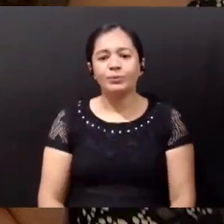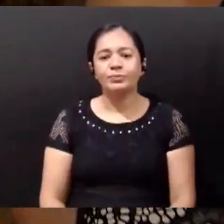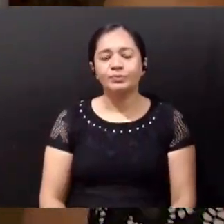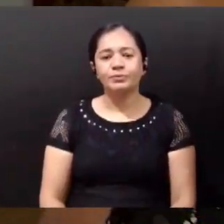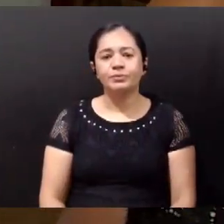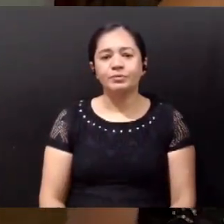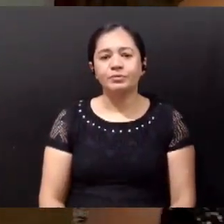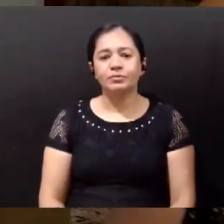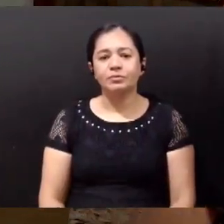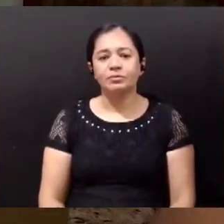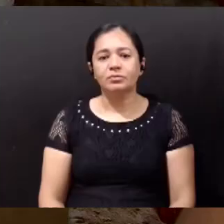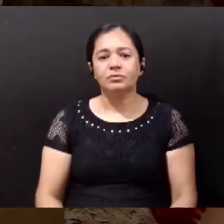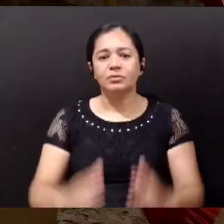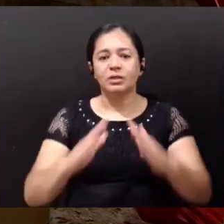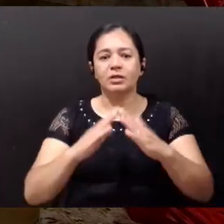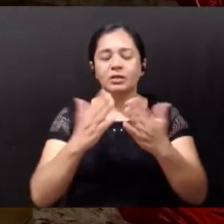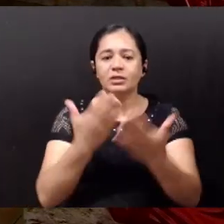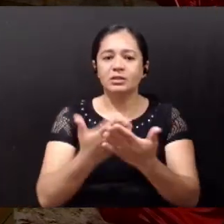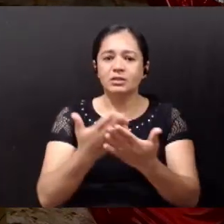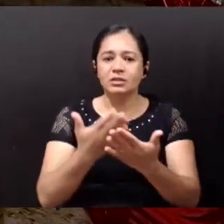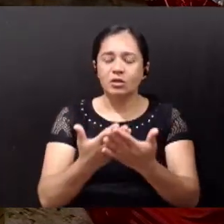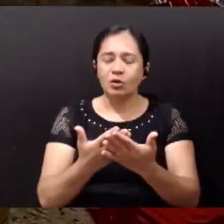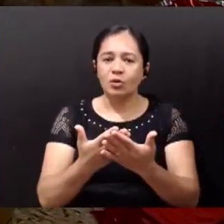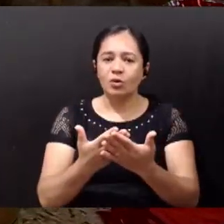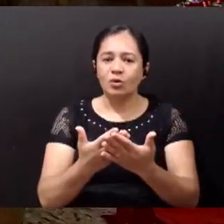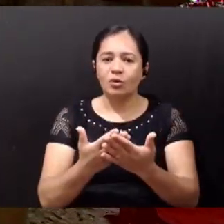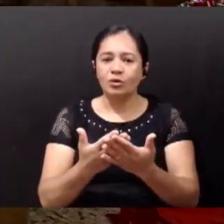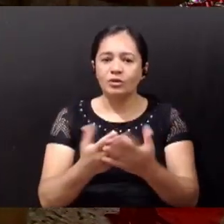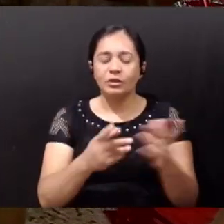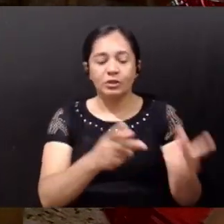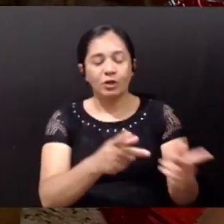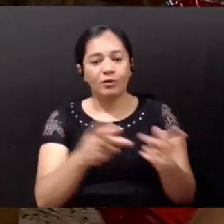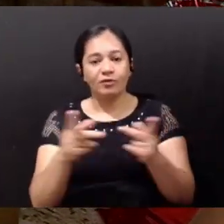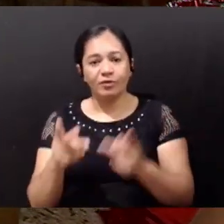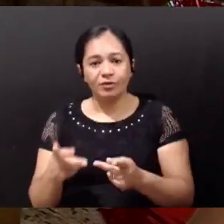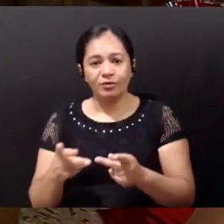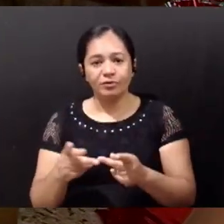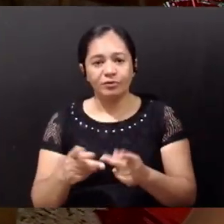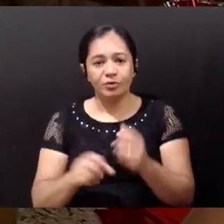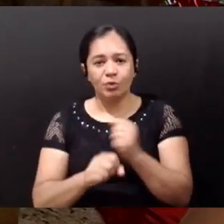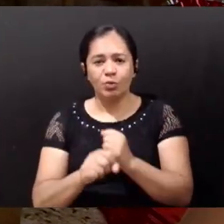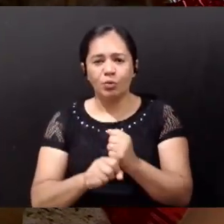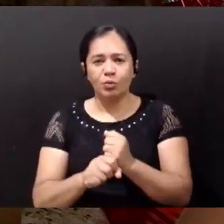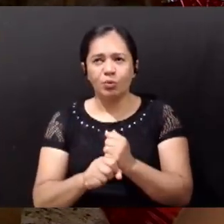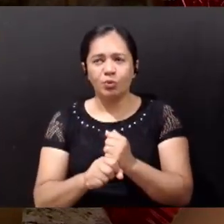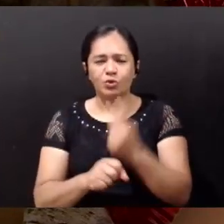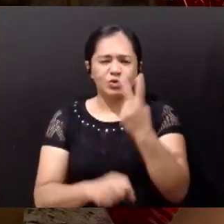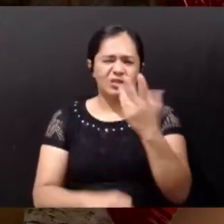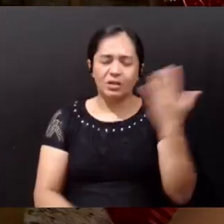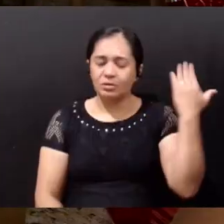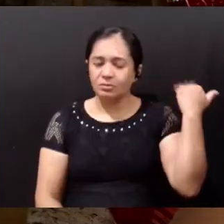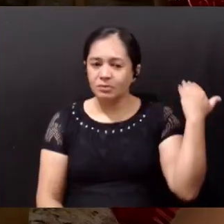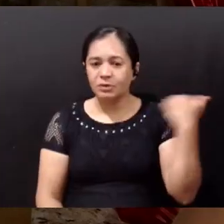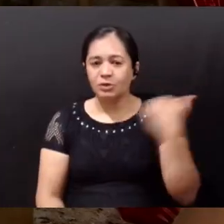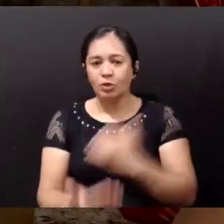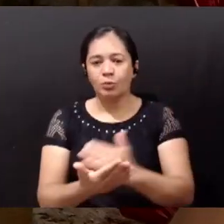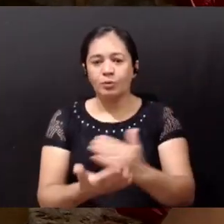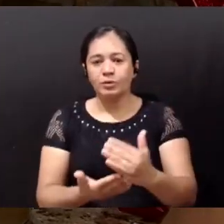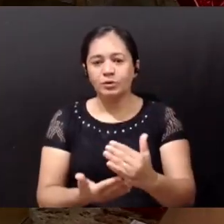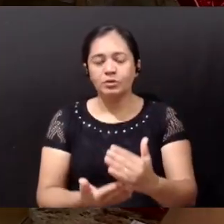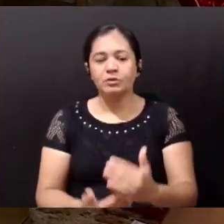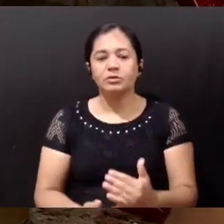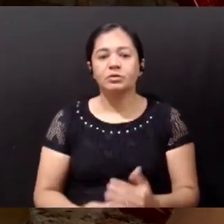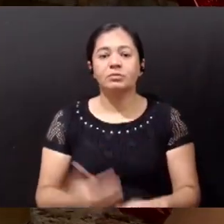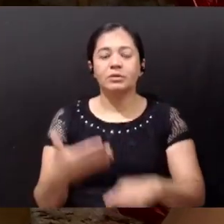de Educação Infantil teve o convite há 1 ano, 2 anos mais ou menos, para fazer parte, né,